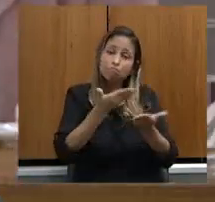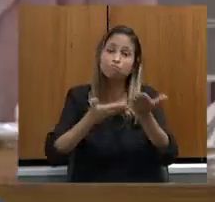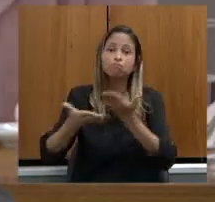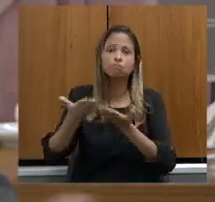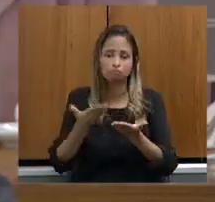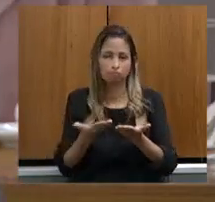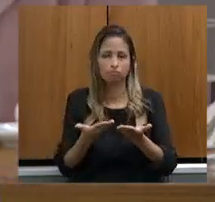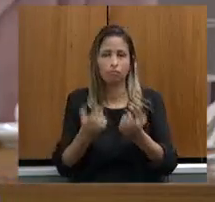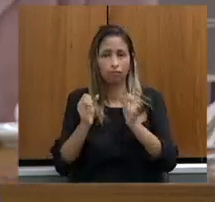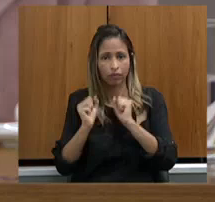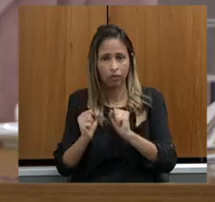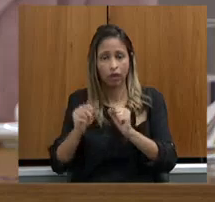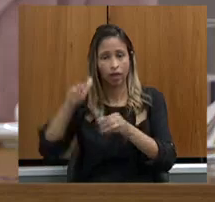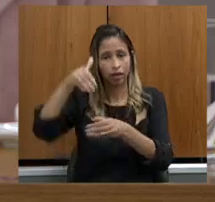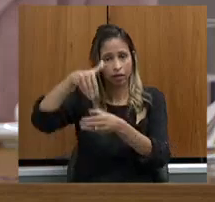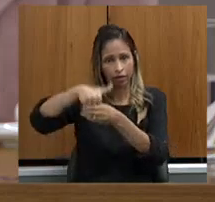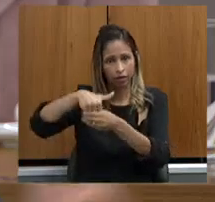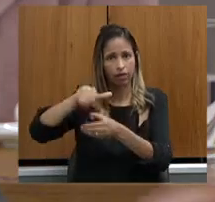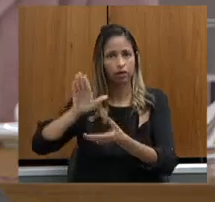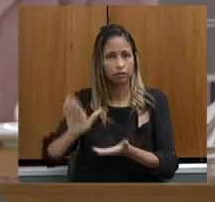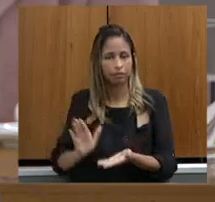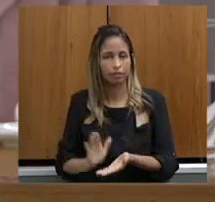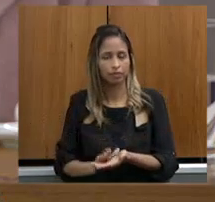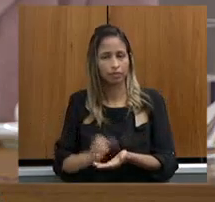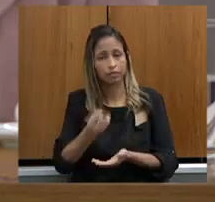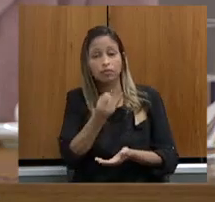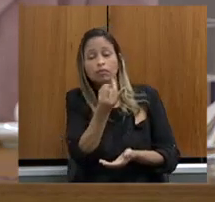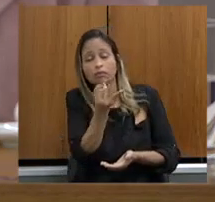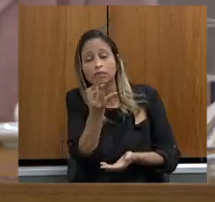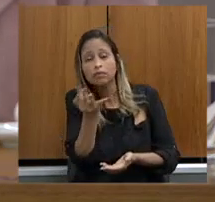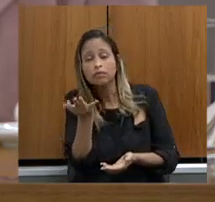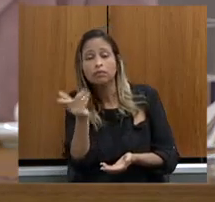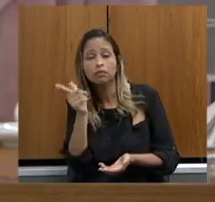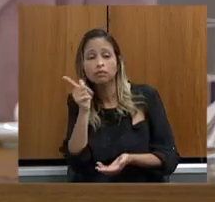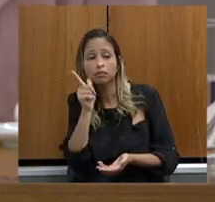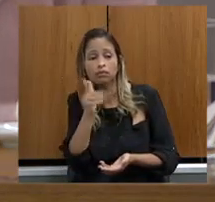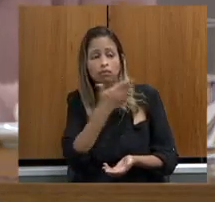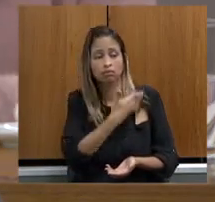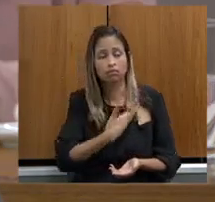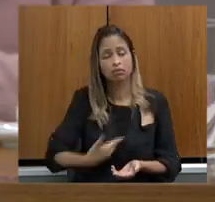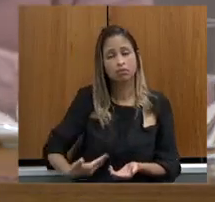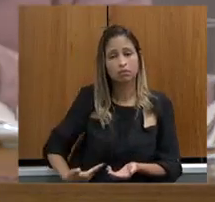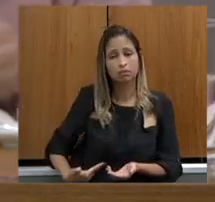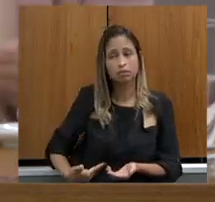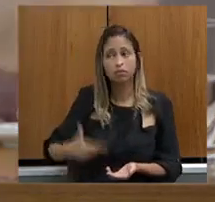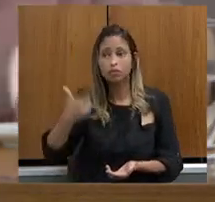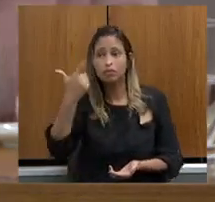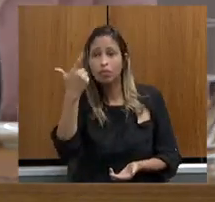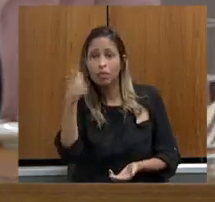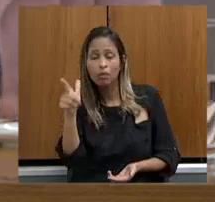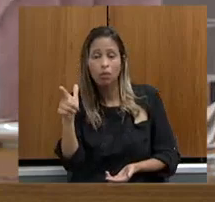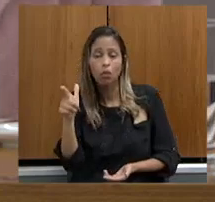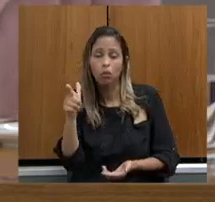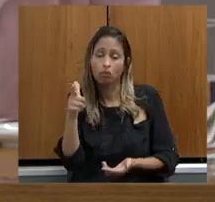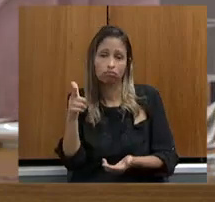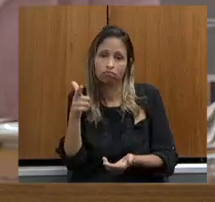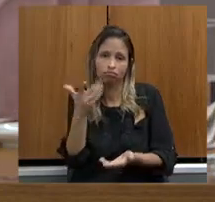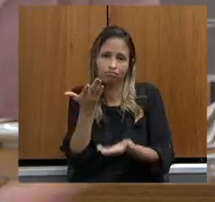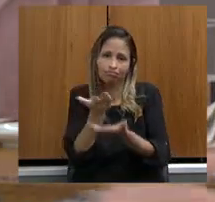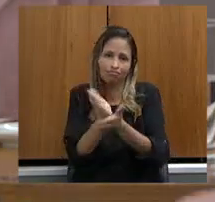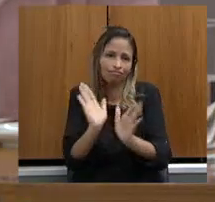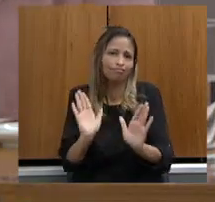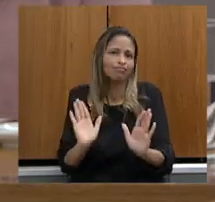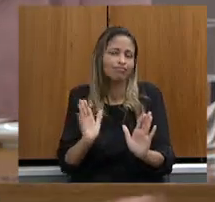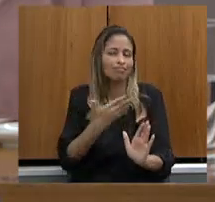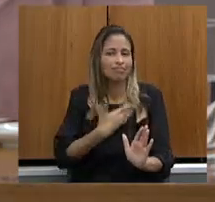e que a gente possa votar algumas vezes dando a Vitória ao governo do estado outras vezes derrotando o projeto do Governo do